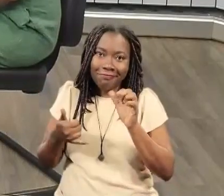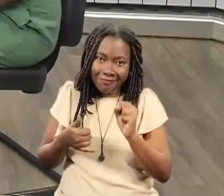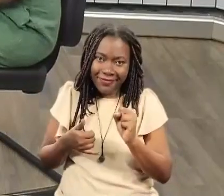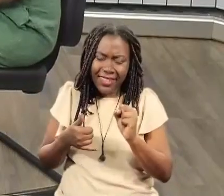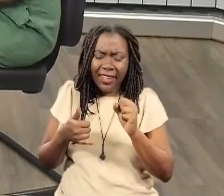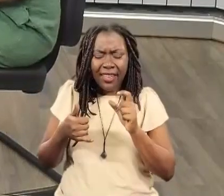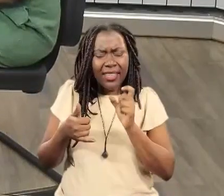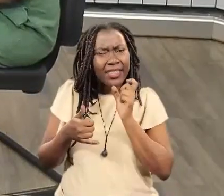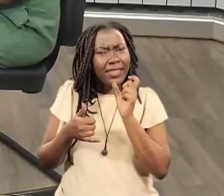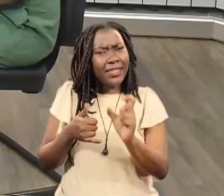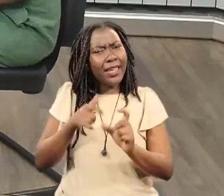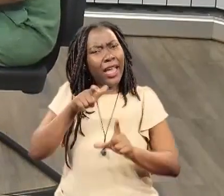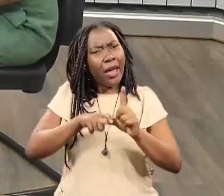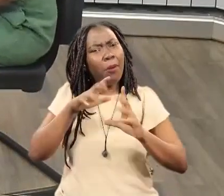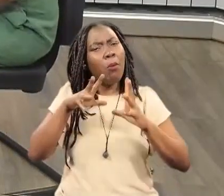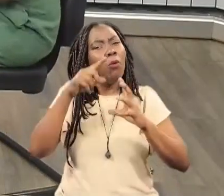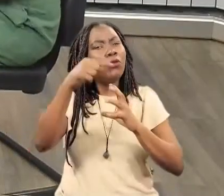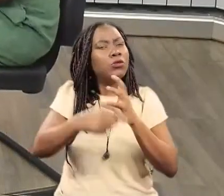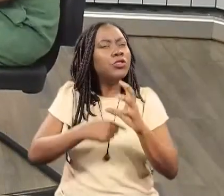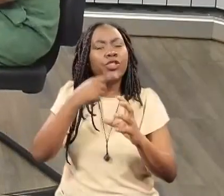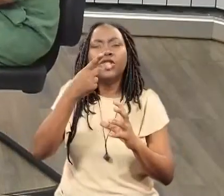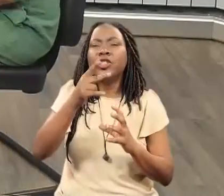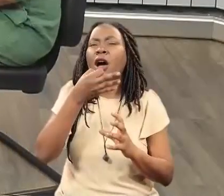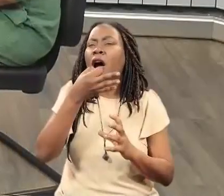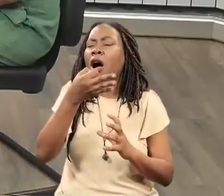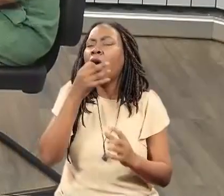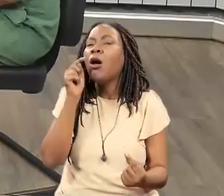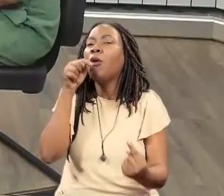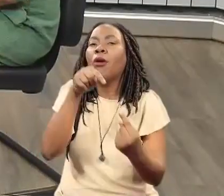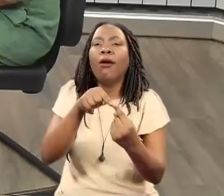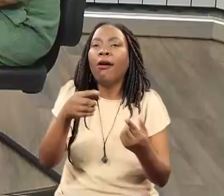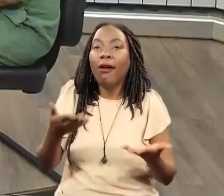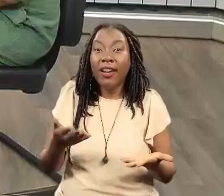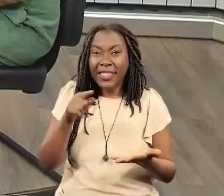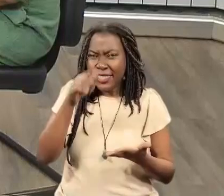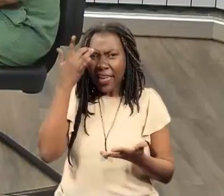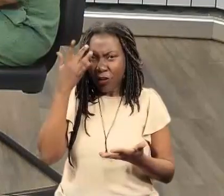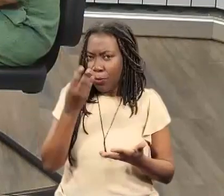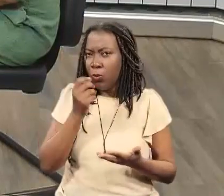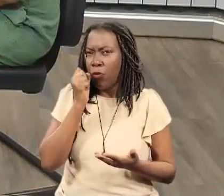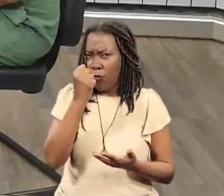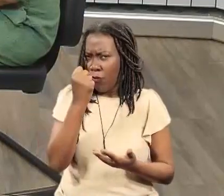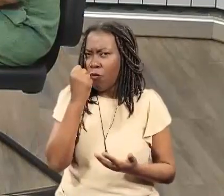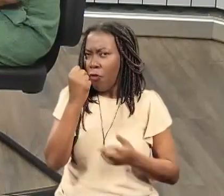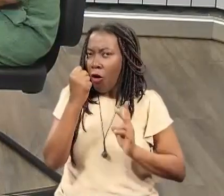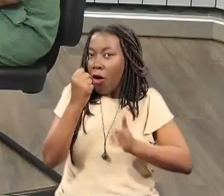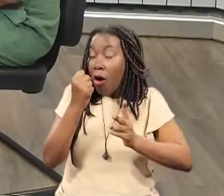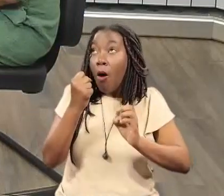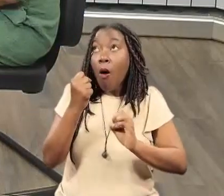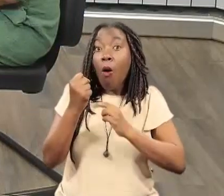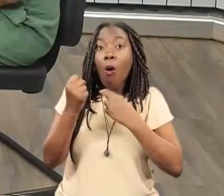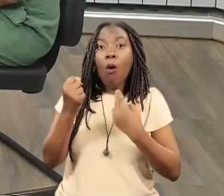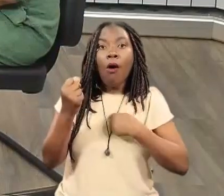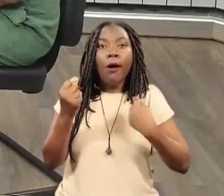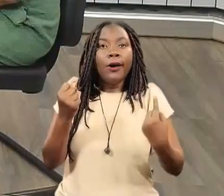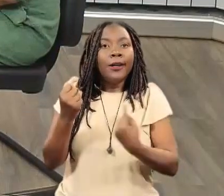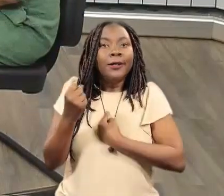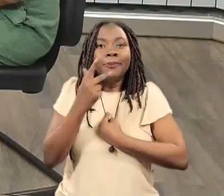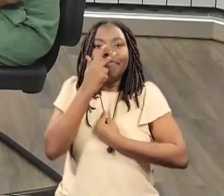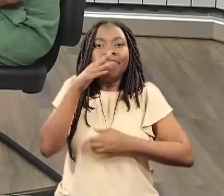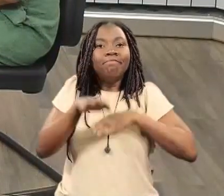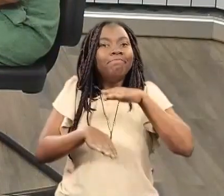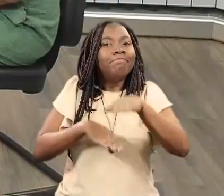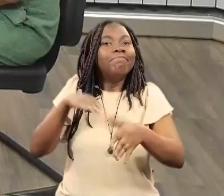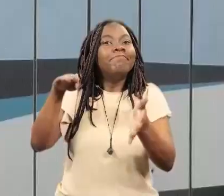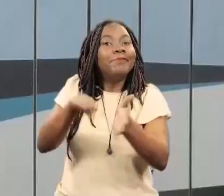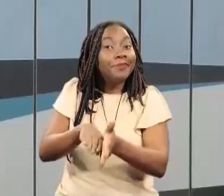esse termo dependência mundial, seu ponto de vista sobre esse termo, assim, você acha que é muito forte ainda ou a gente está encaminhando para